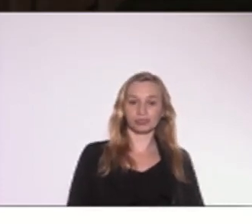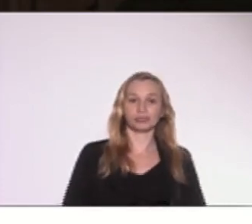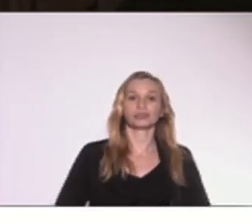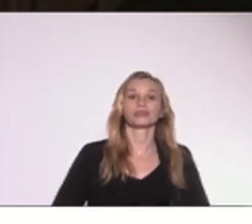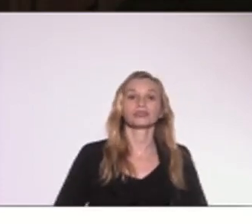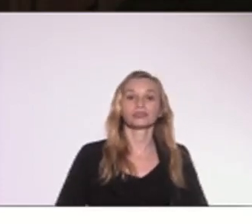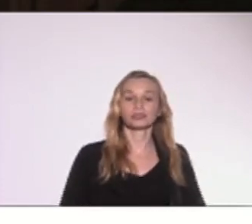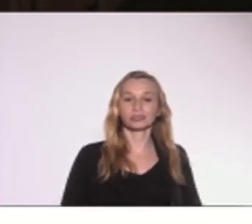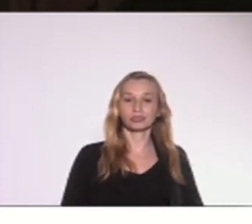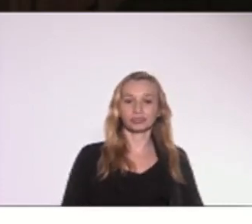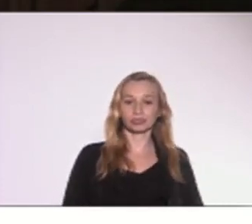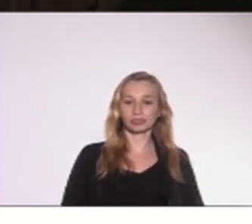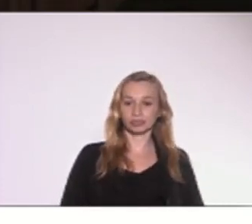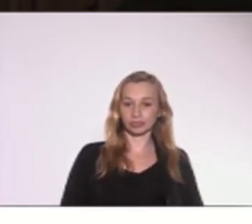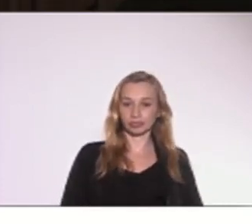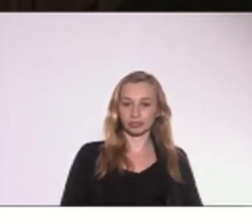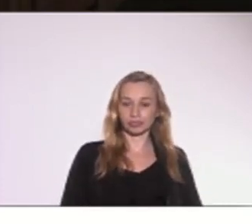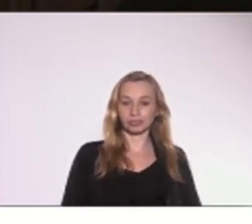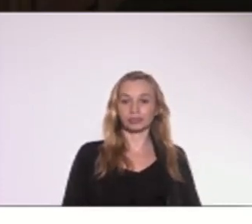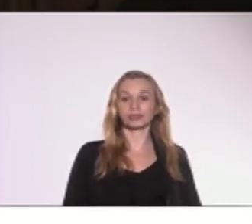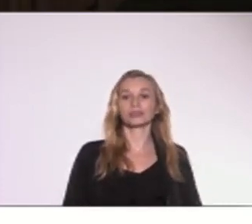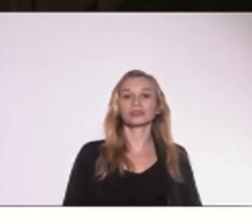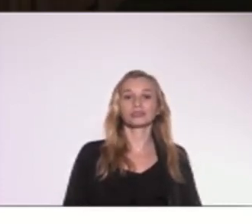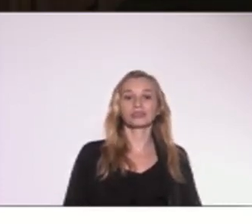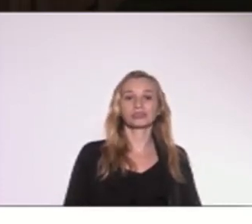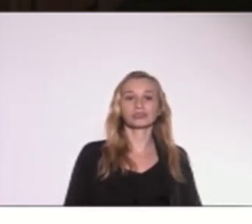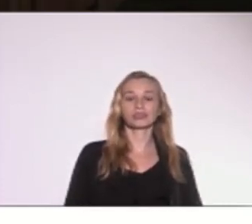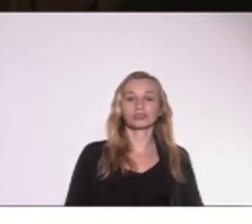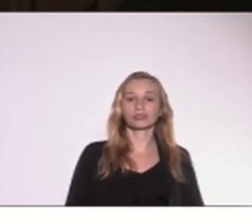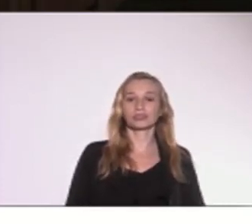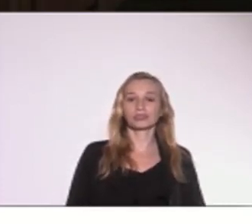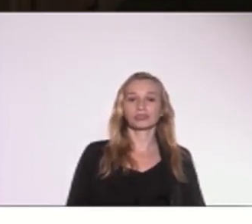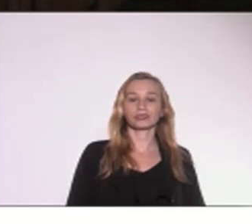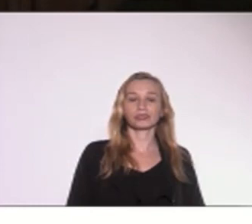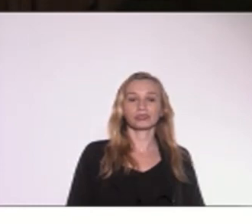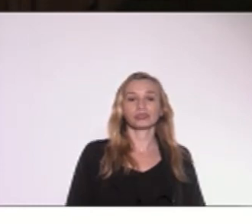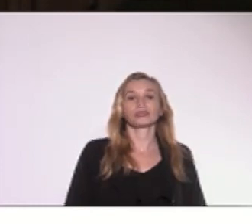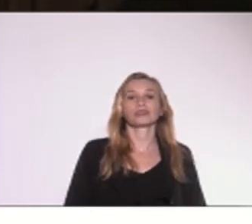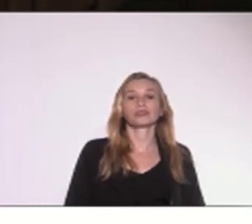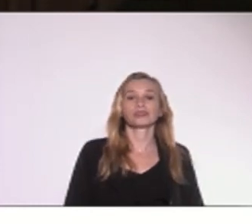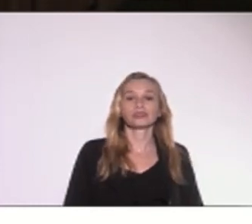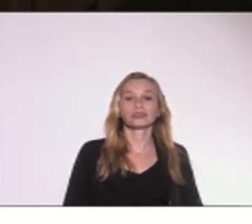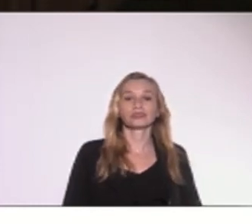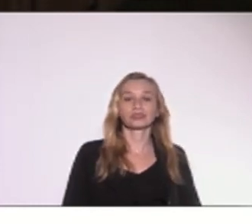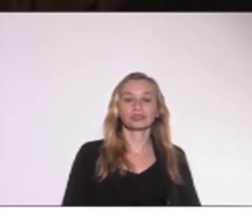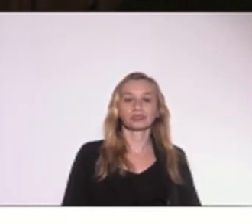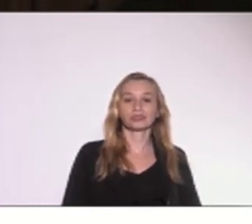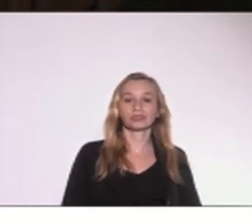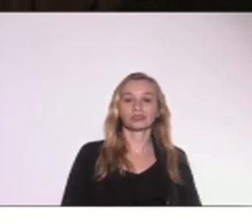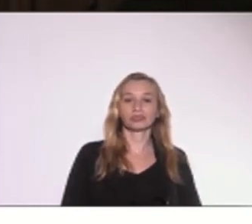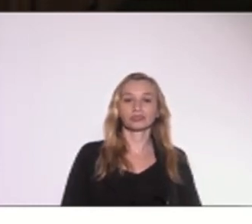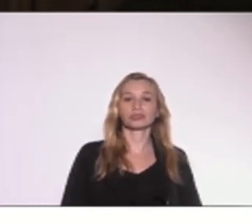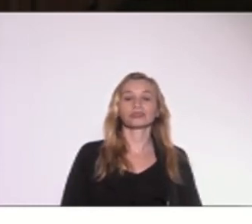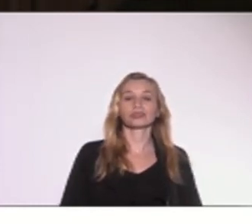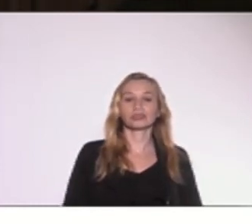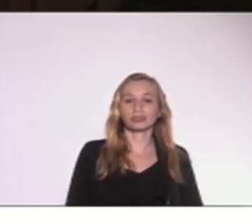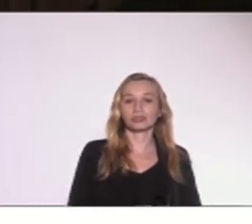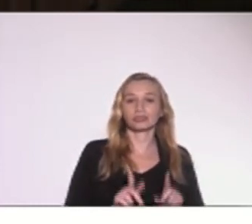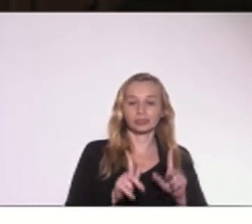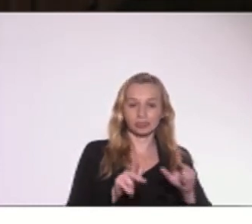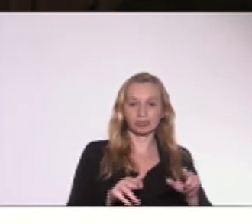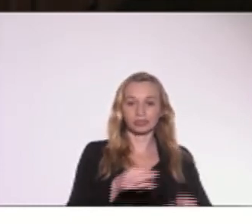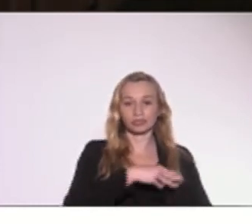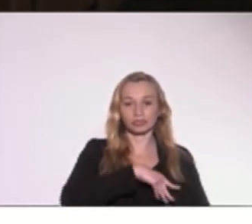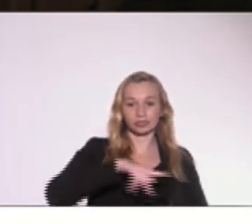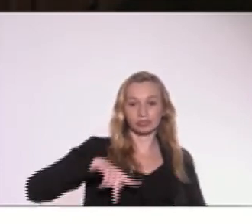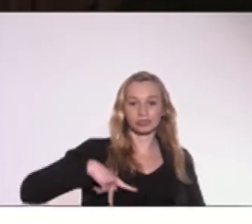irredutibilidade dos seus vencimentos, e tais garantias também são as mesmas do Ministério Público.